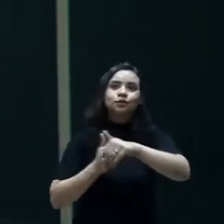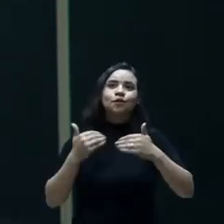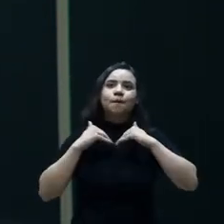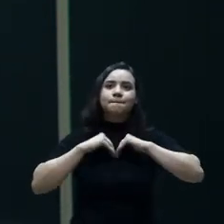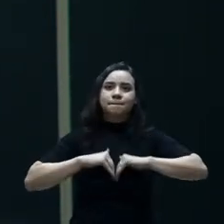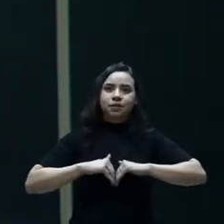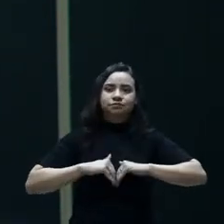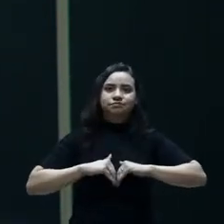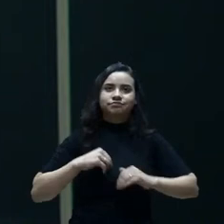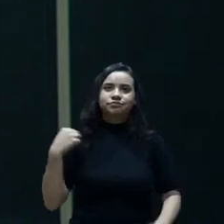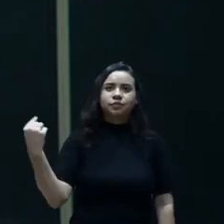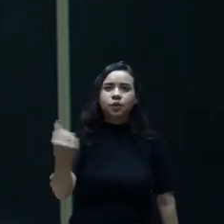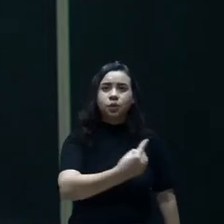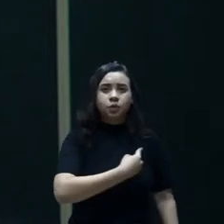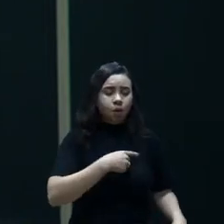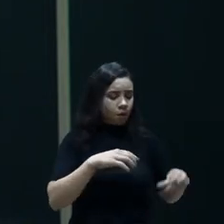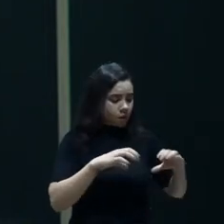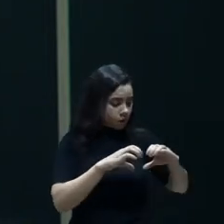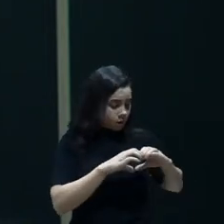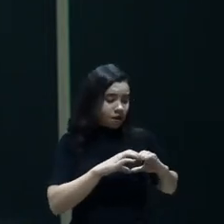Que possamos ter um coração pronto para ouvir.